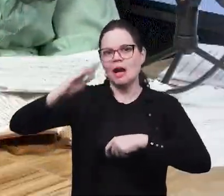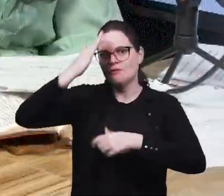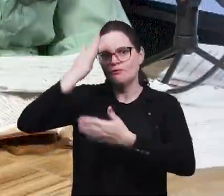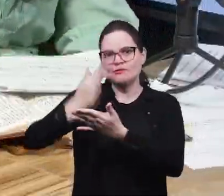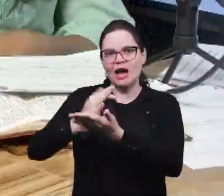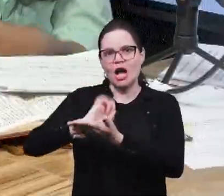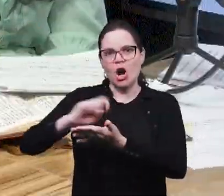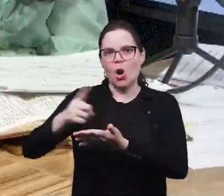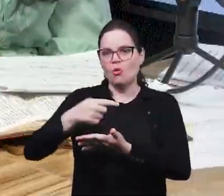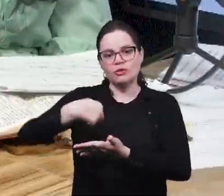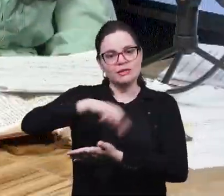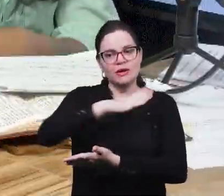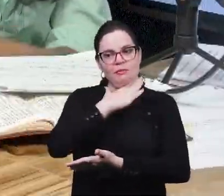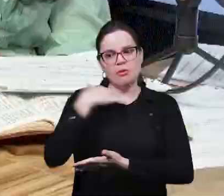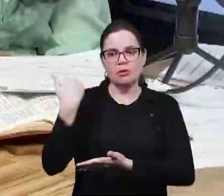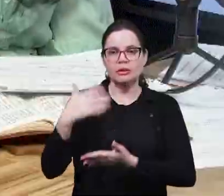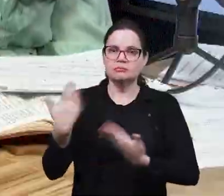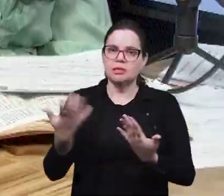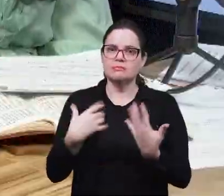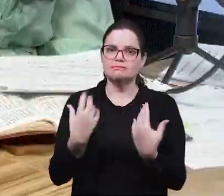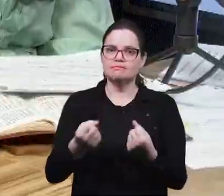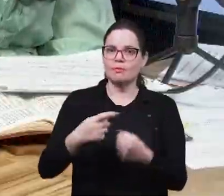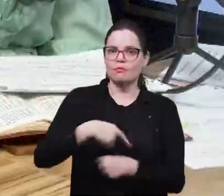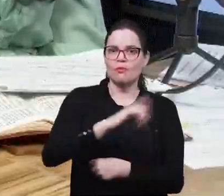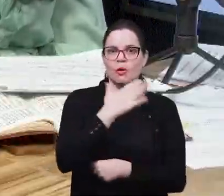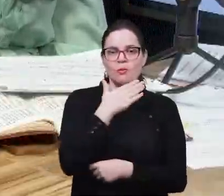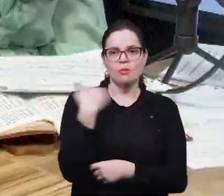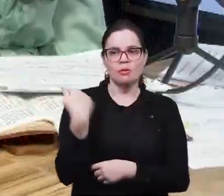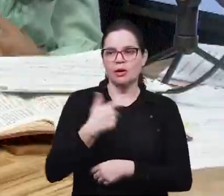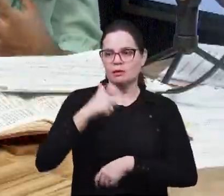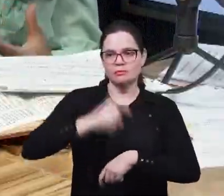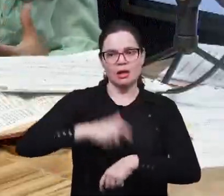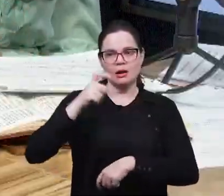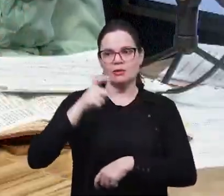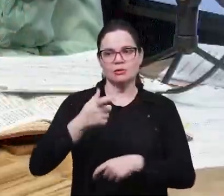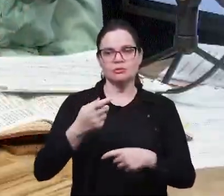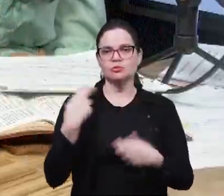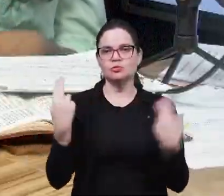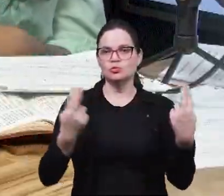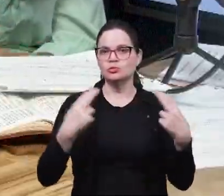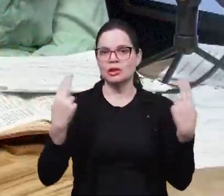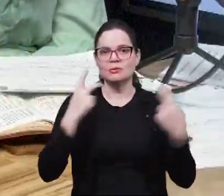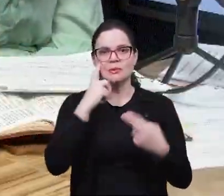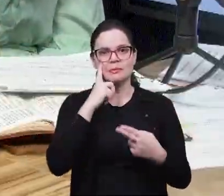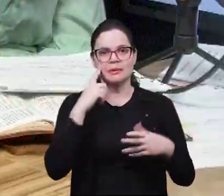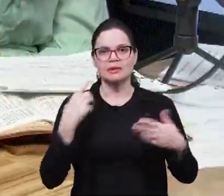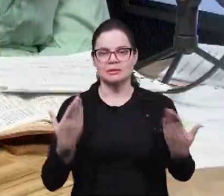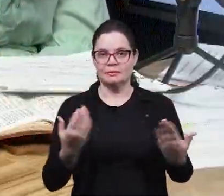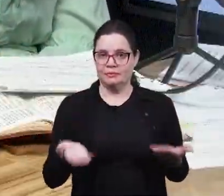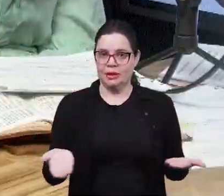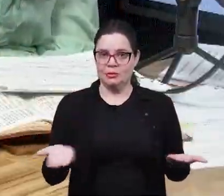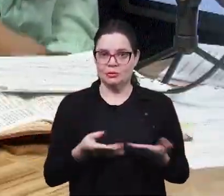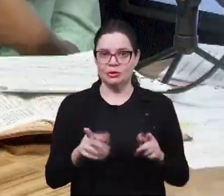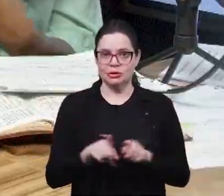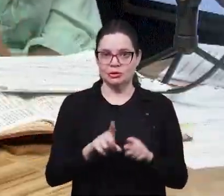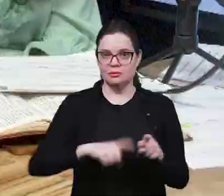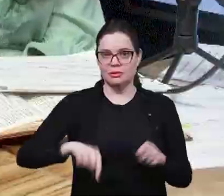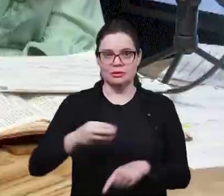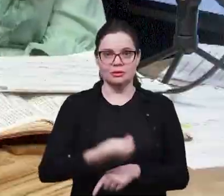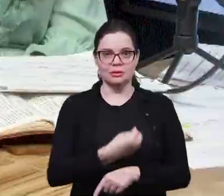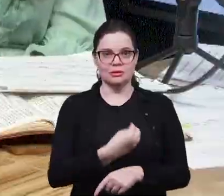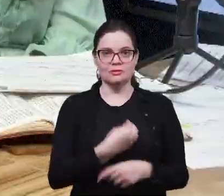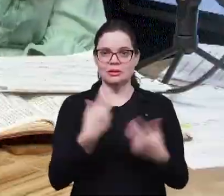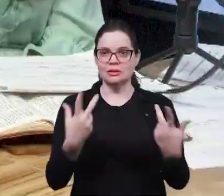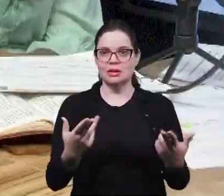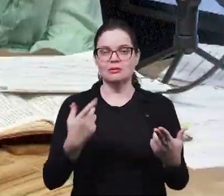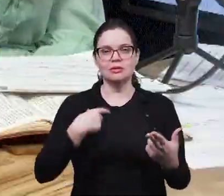com Cristo naquele mesmo dia, naquele mesmo momento. E assim também hoje é as nossas vidas, Muitas vezes nós podemos fazer